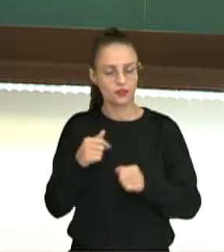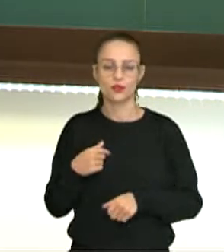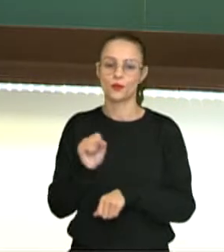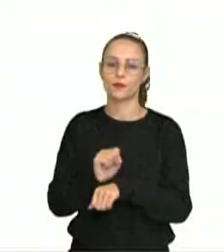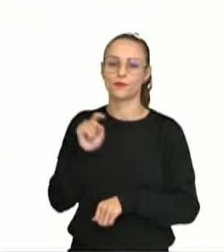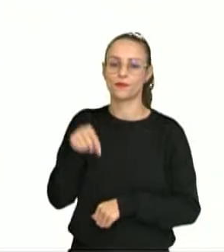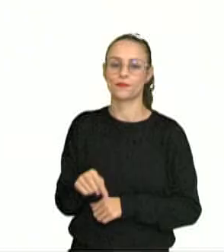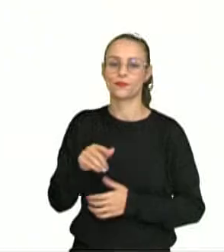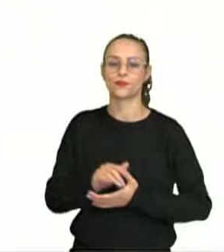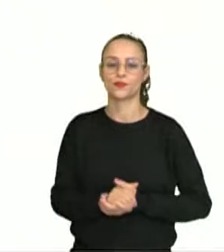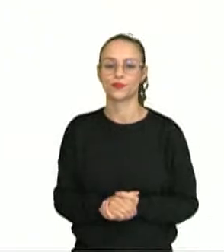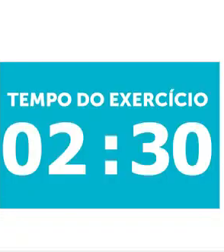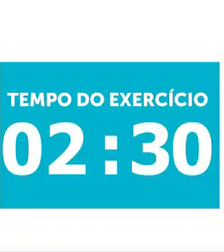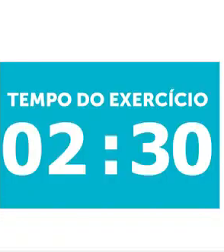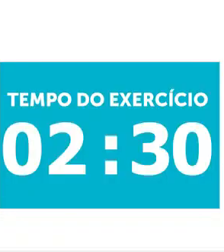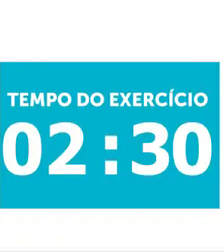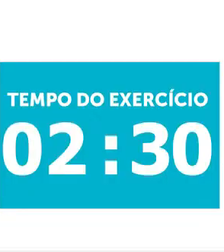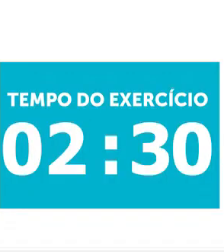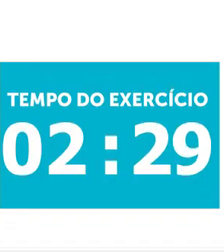aqui.